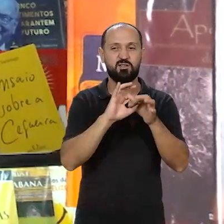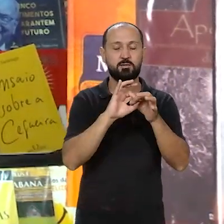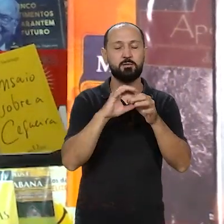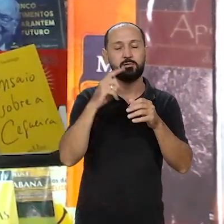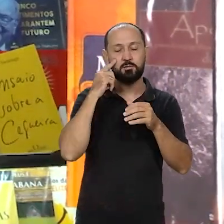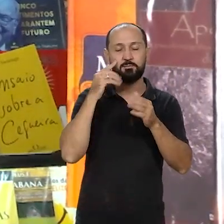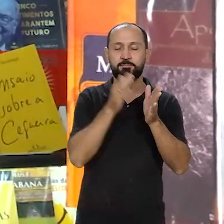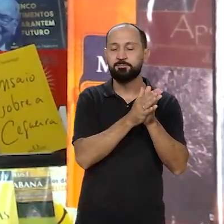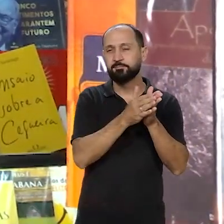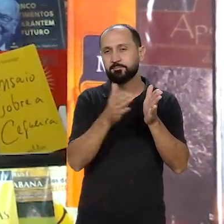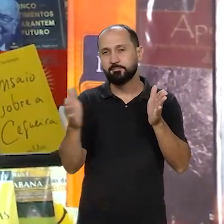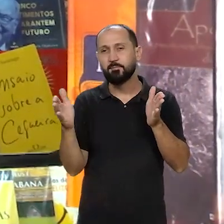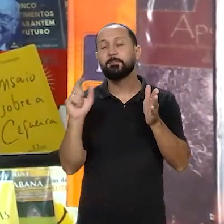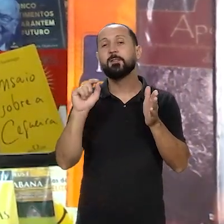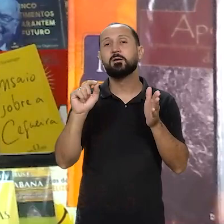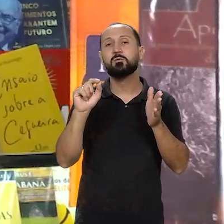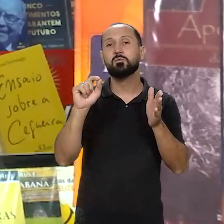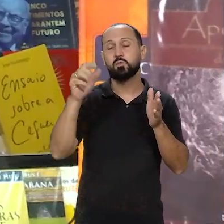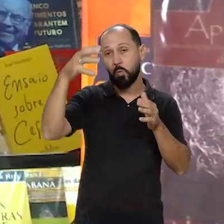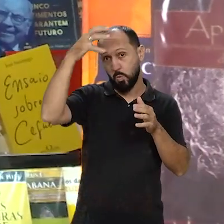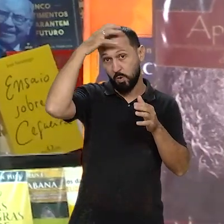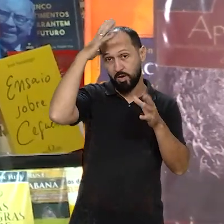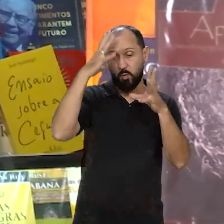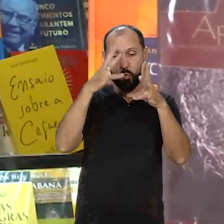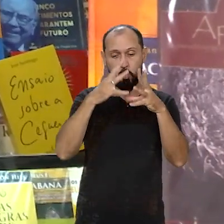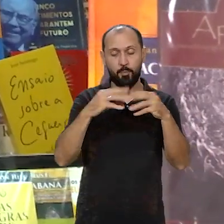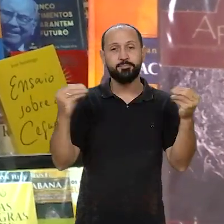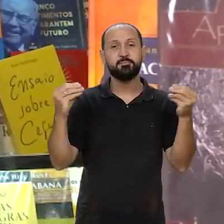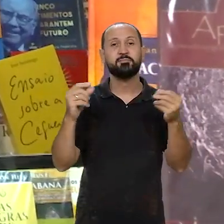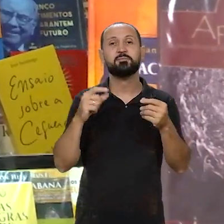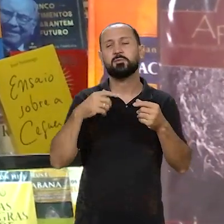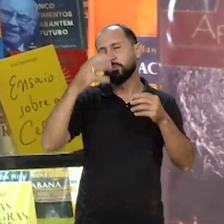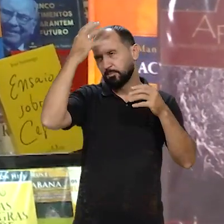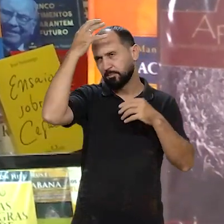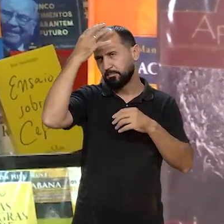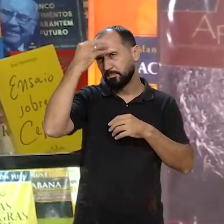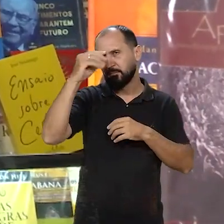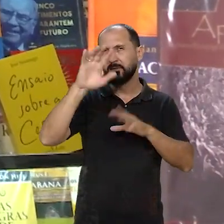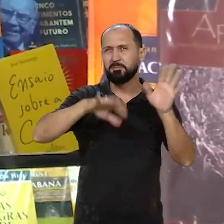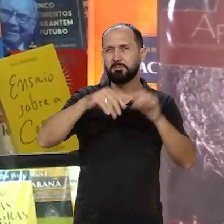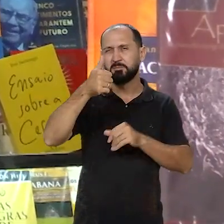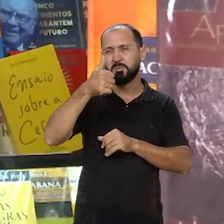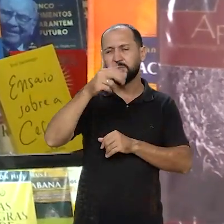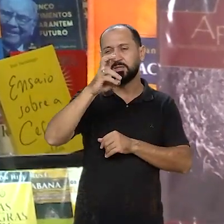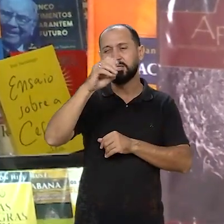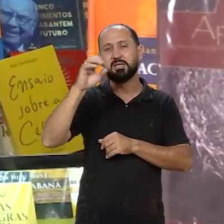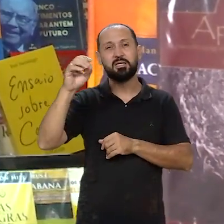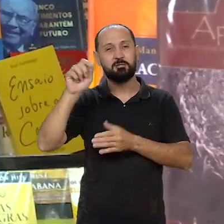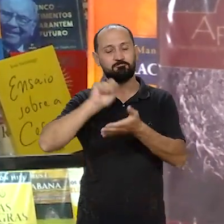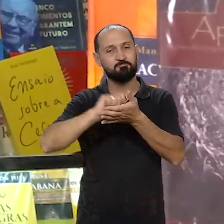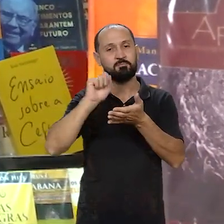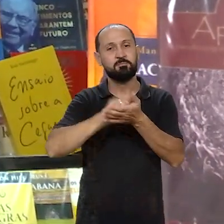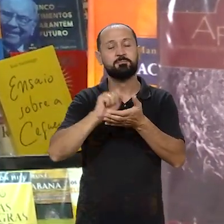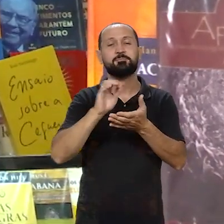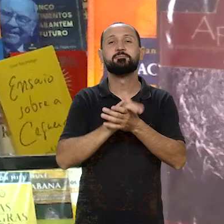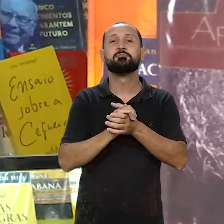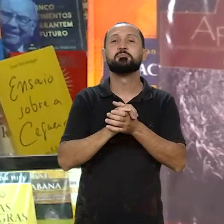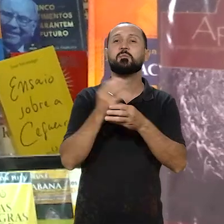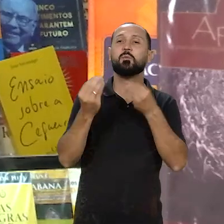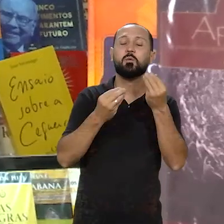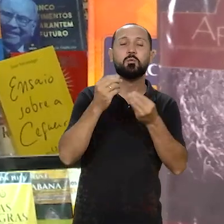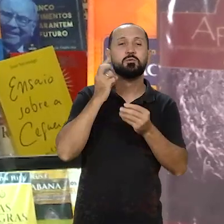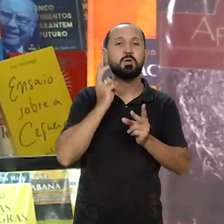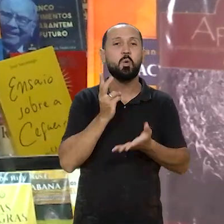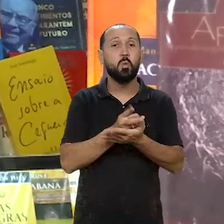dele. Ele veio num período de dissolução de reinos, né? O Príncipe é de mais ou menos 1500. Então, é